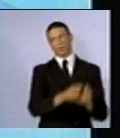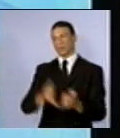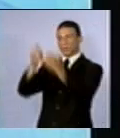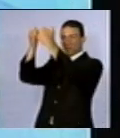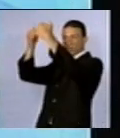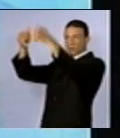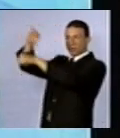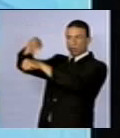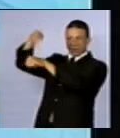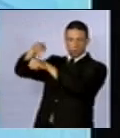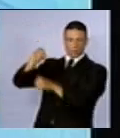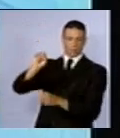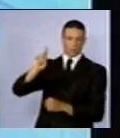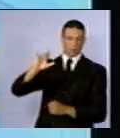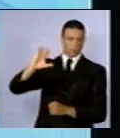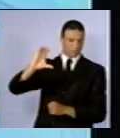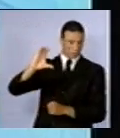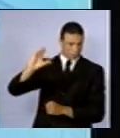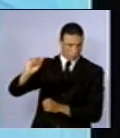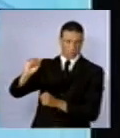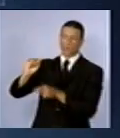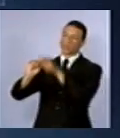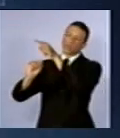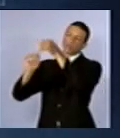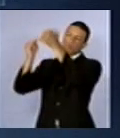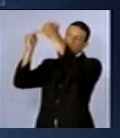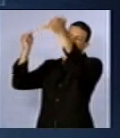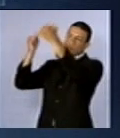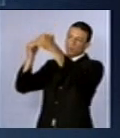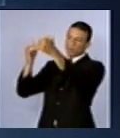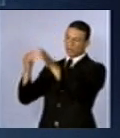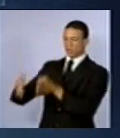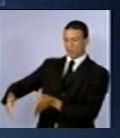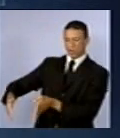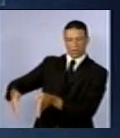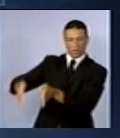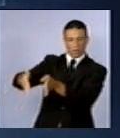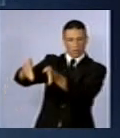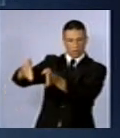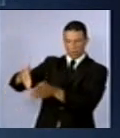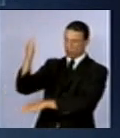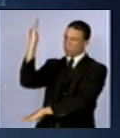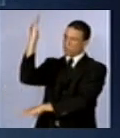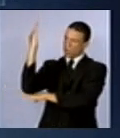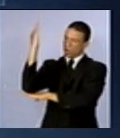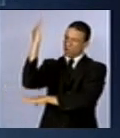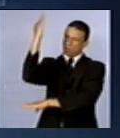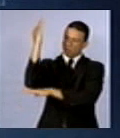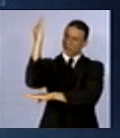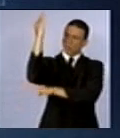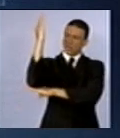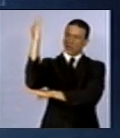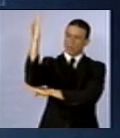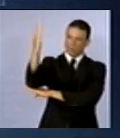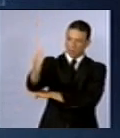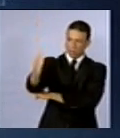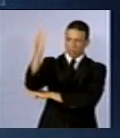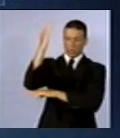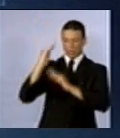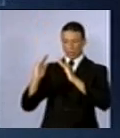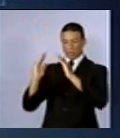380 kV, que circula, né, tem a sua rota de passagem por sobre os quintais das